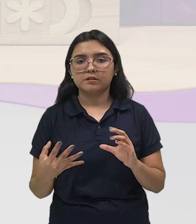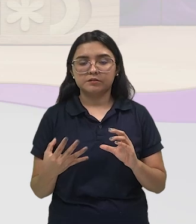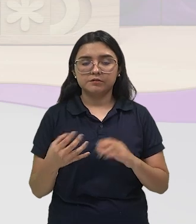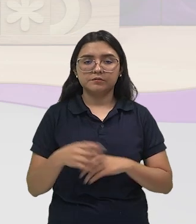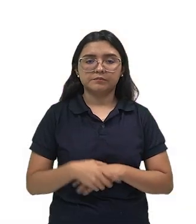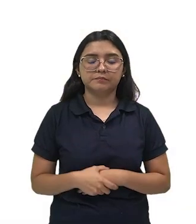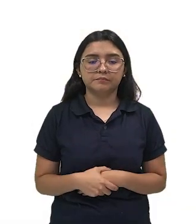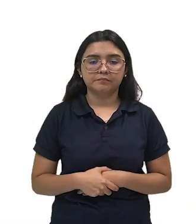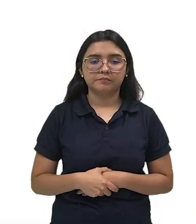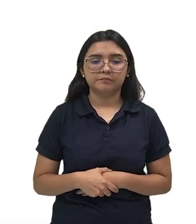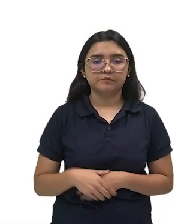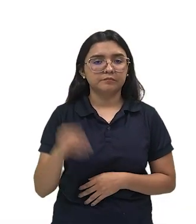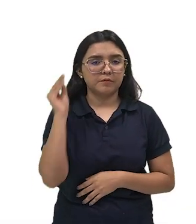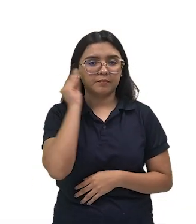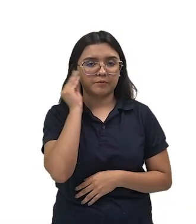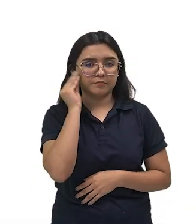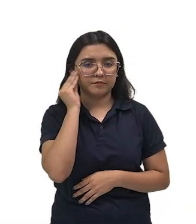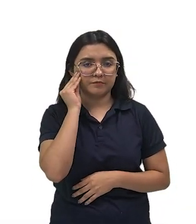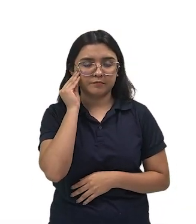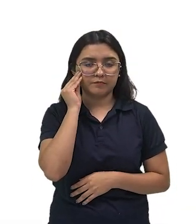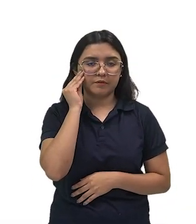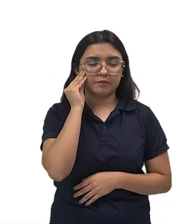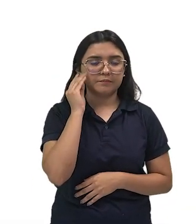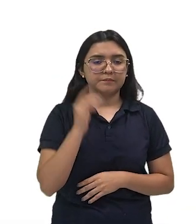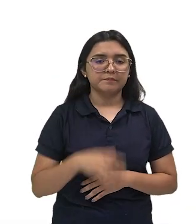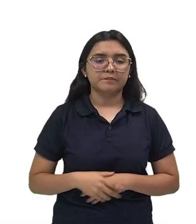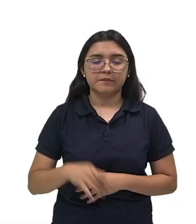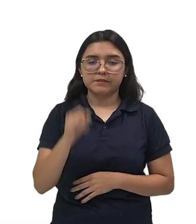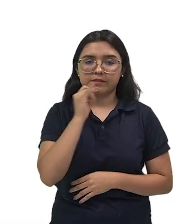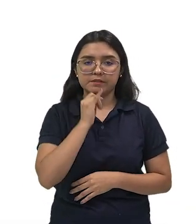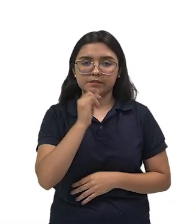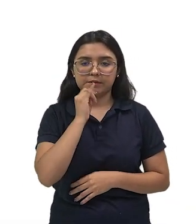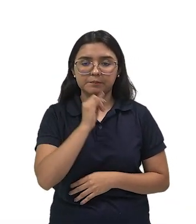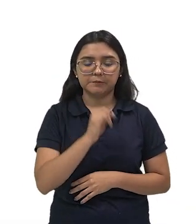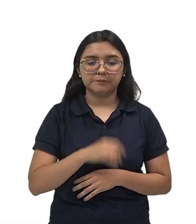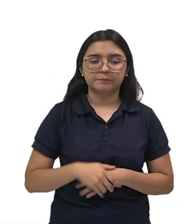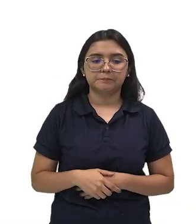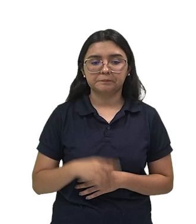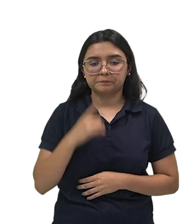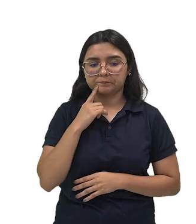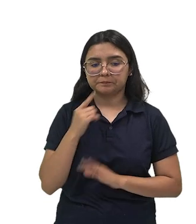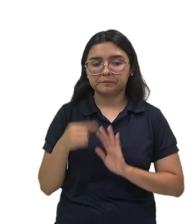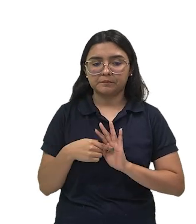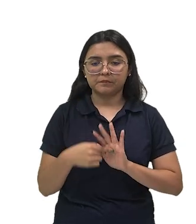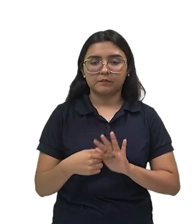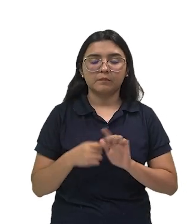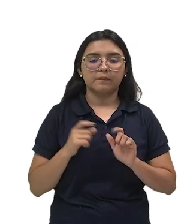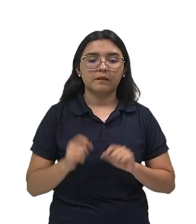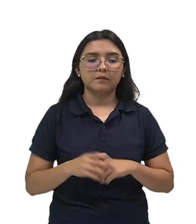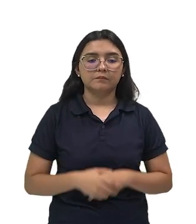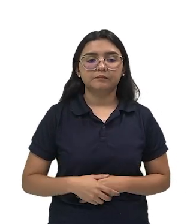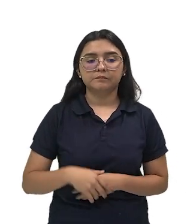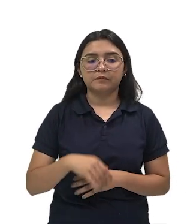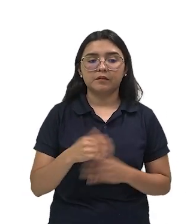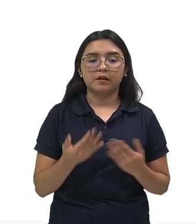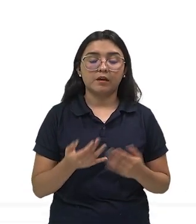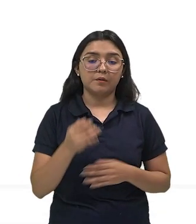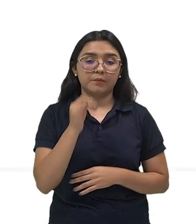tendência. Vejamos dentro deste exemplo mesmo. Vamos expandir, né, esse exemplo aqui, que é o